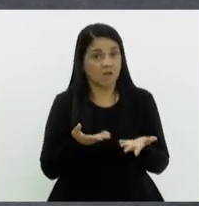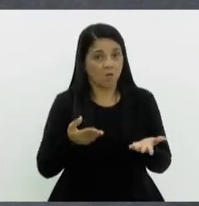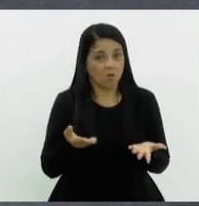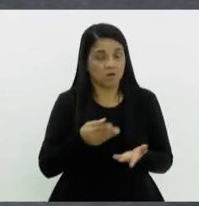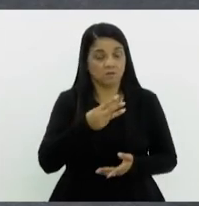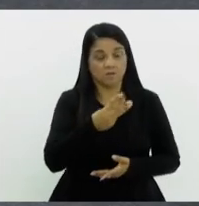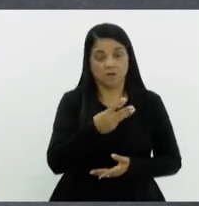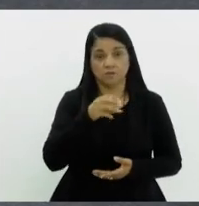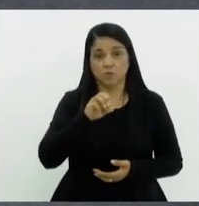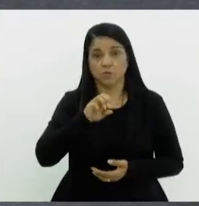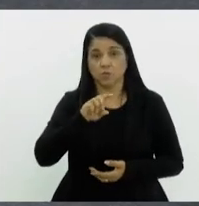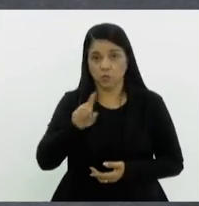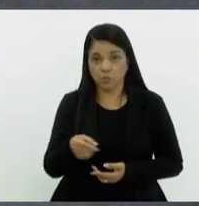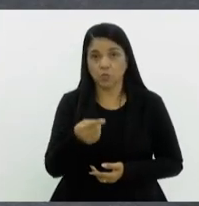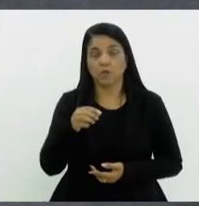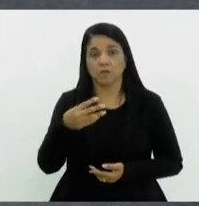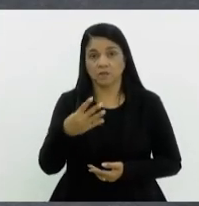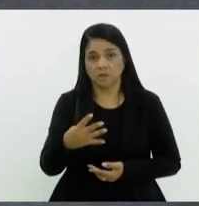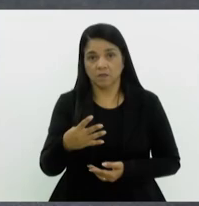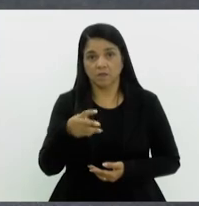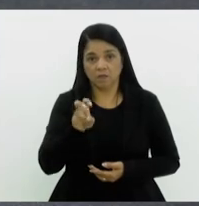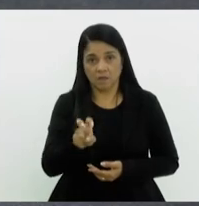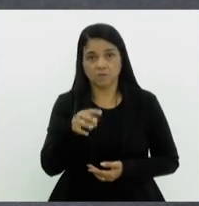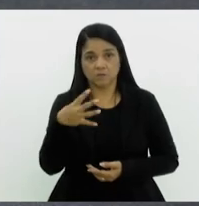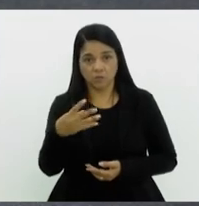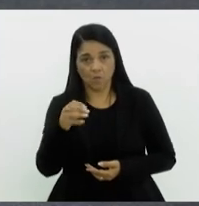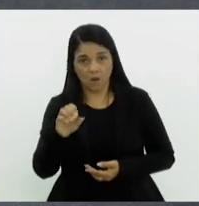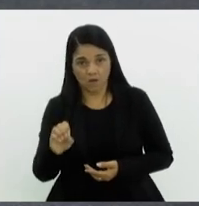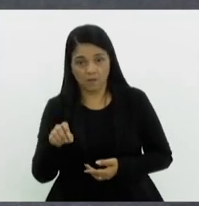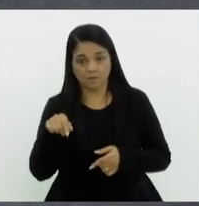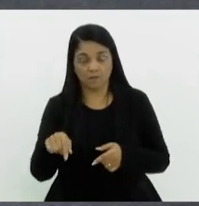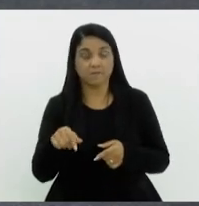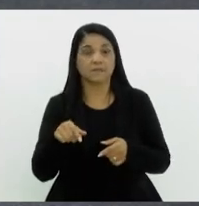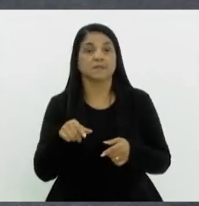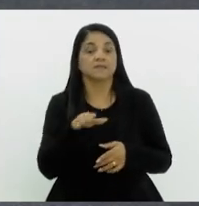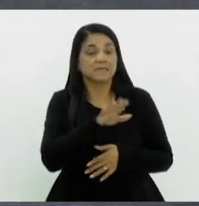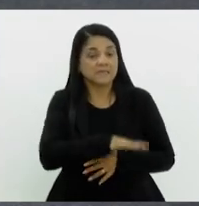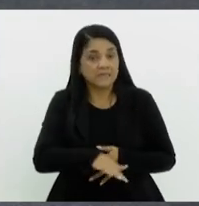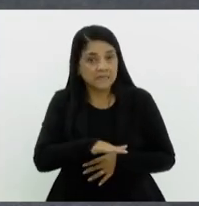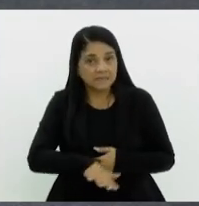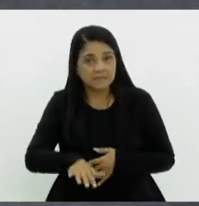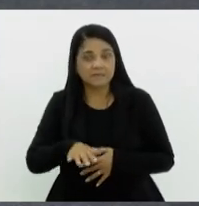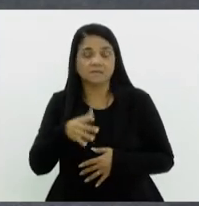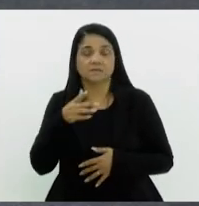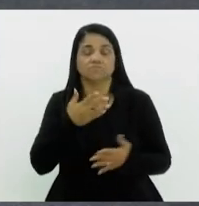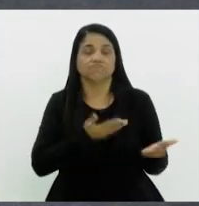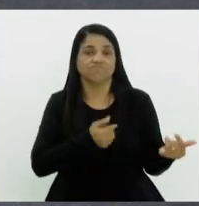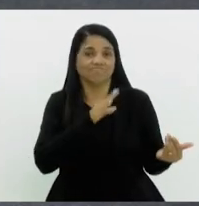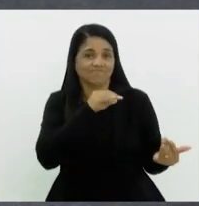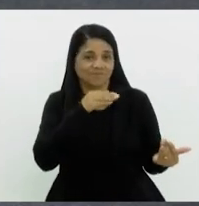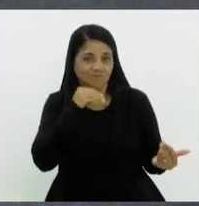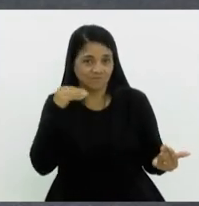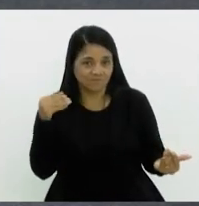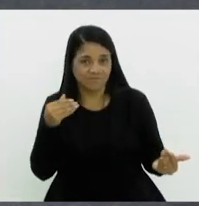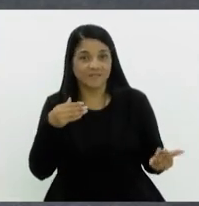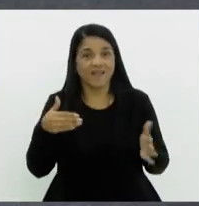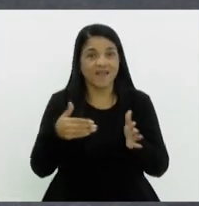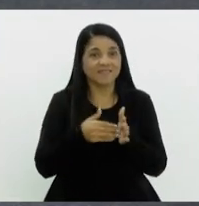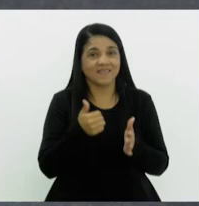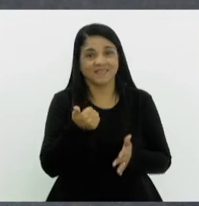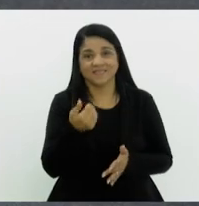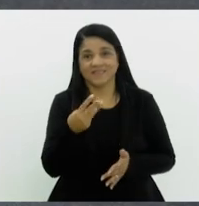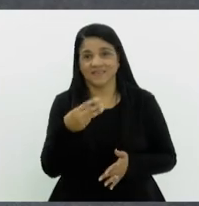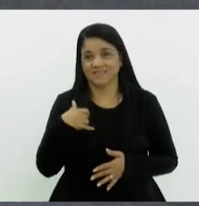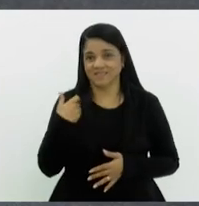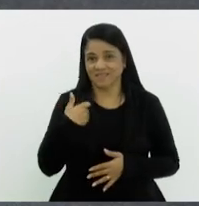foram casos cometidos contra crianças e adolescentes de até 13 anos. Ou seja, a gente, quando fala de